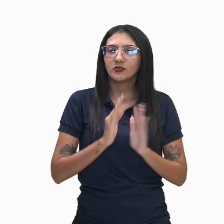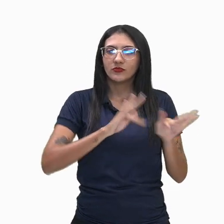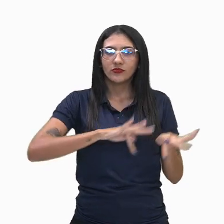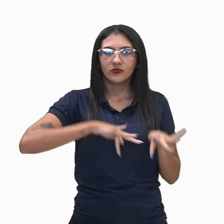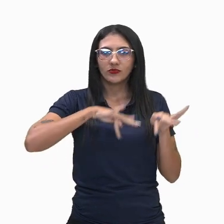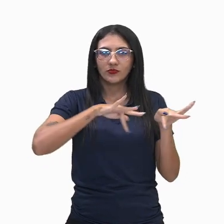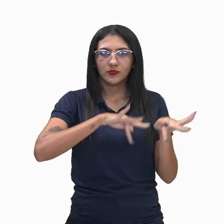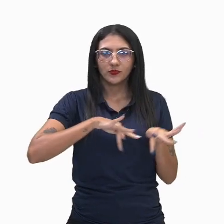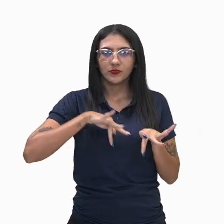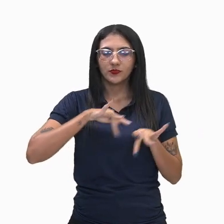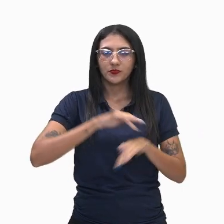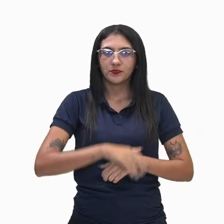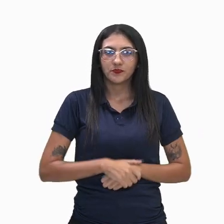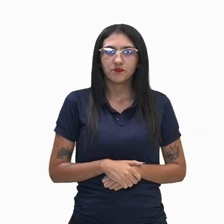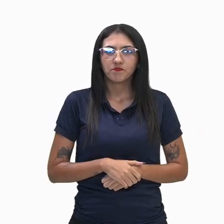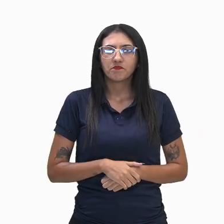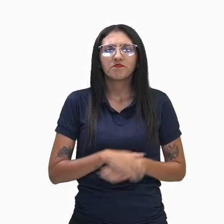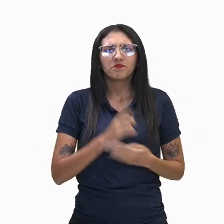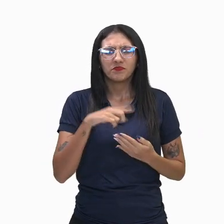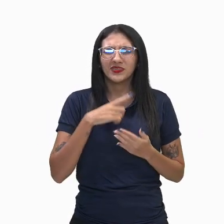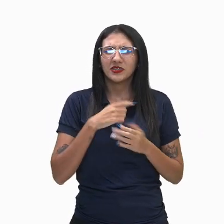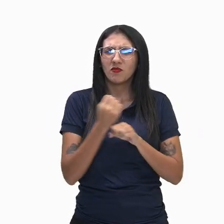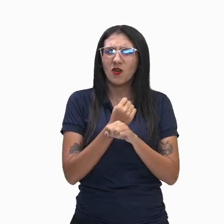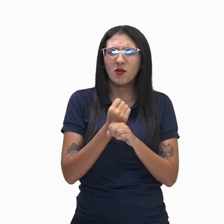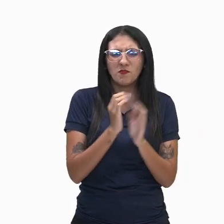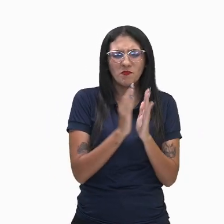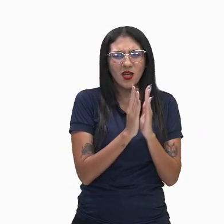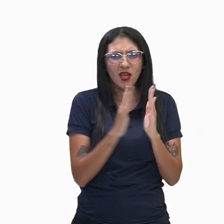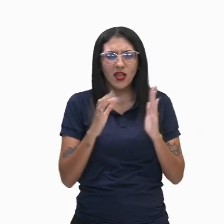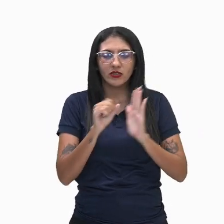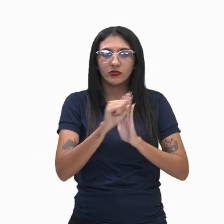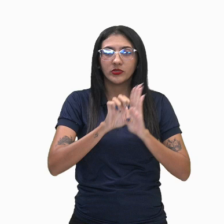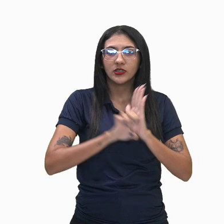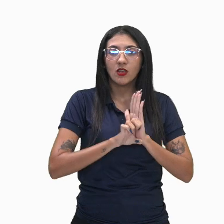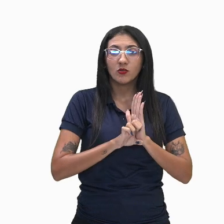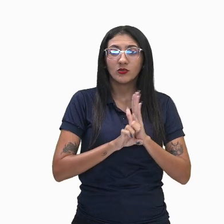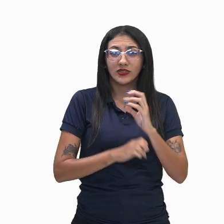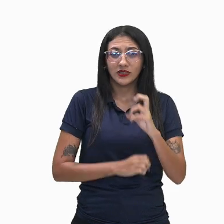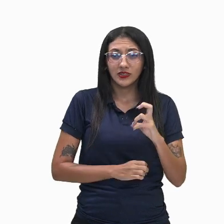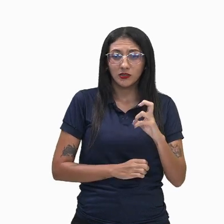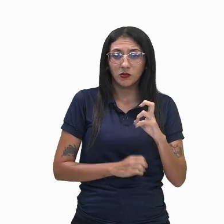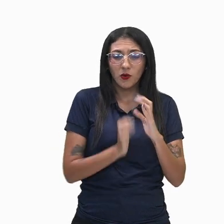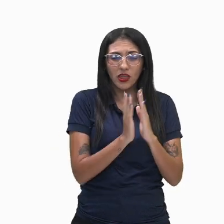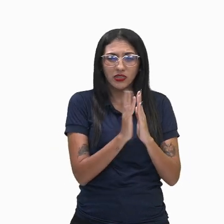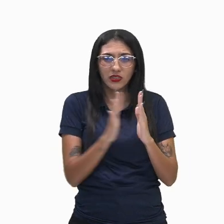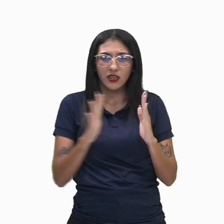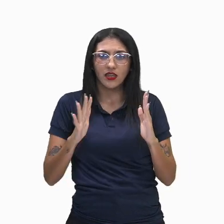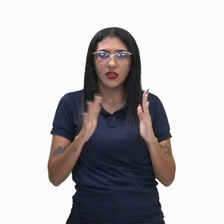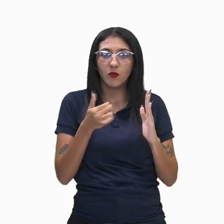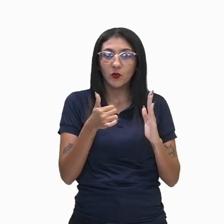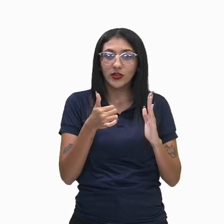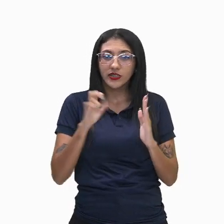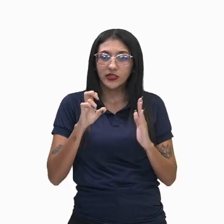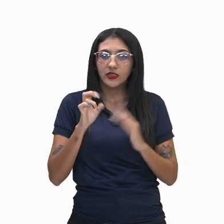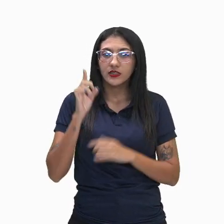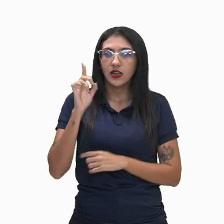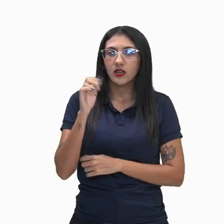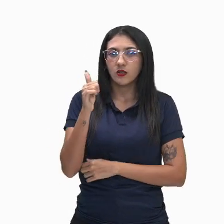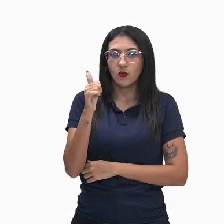período feudal, que se estendeu aproximadamente do século V ao século XV na Europa, observa que o